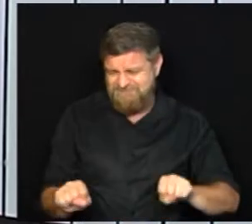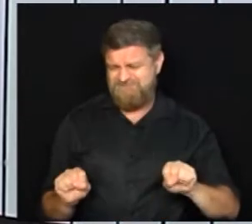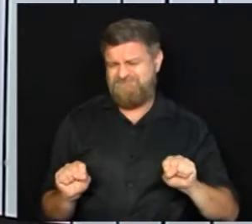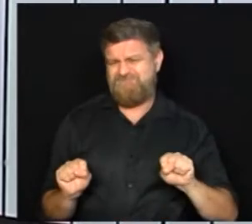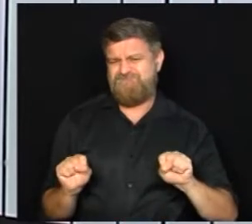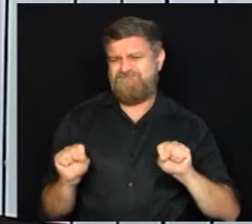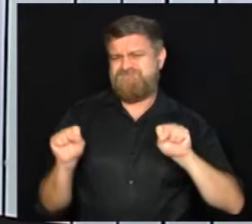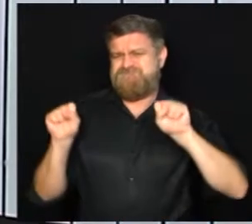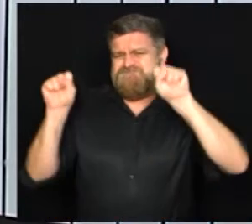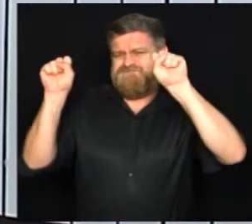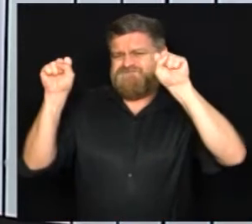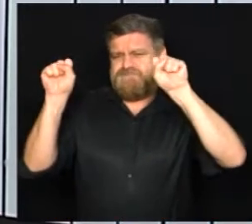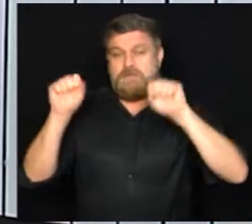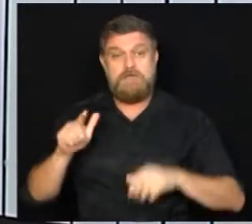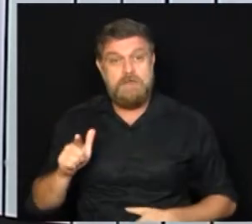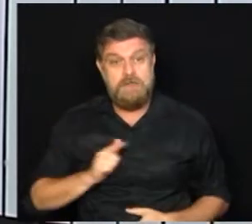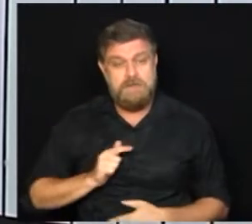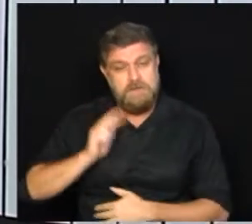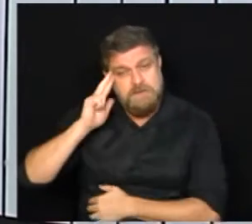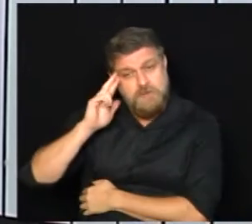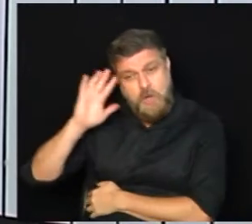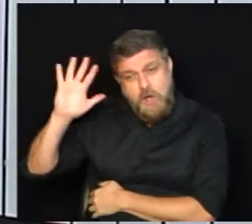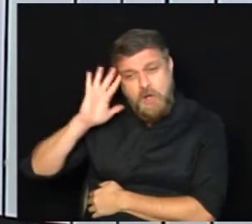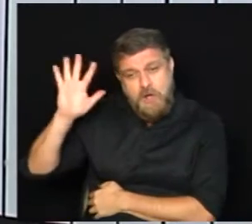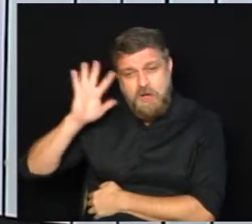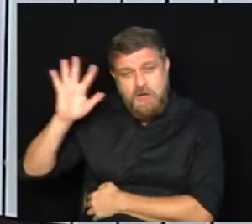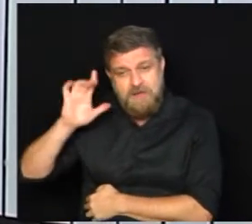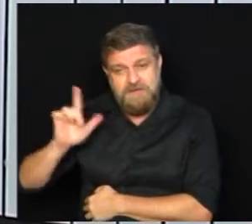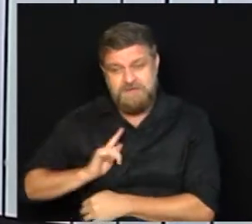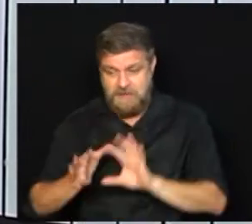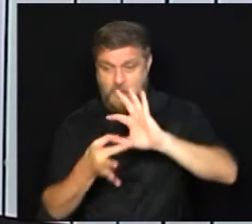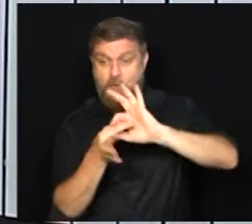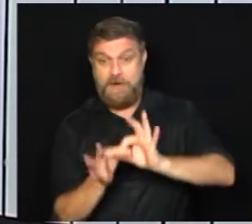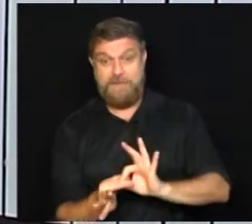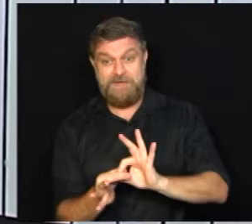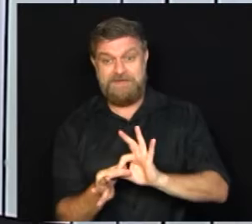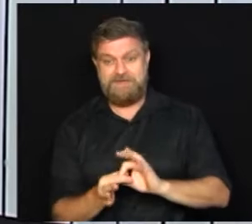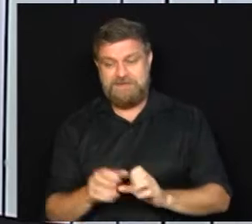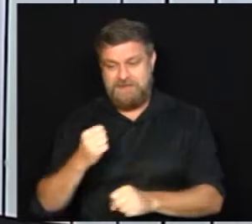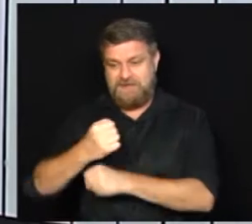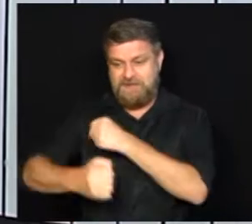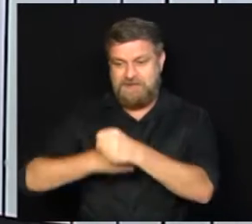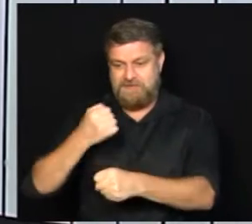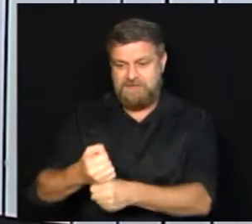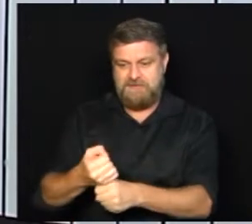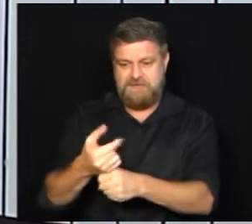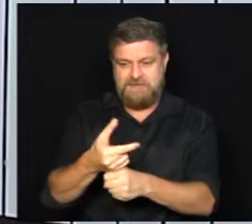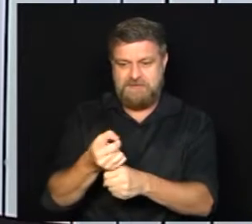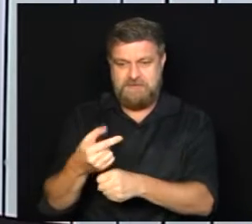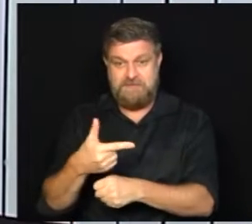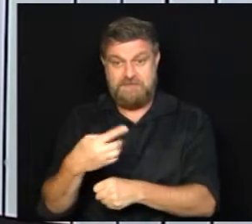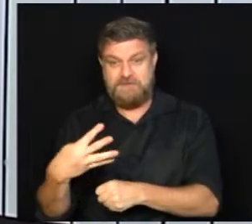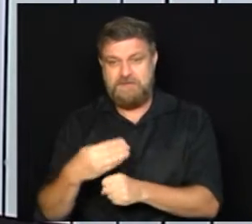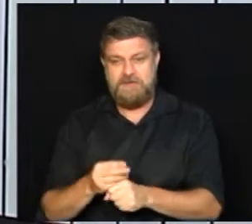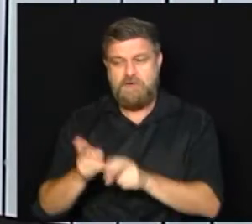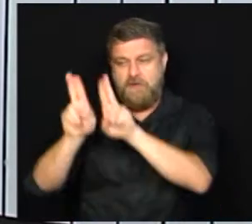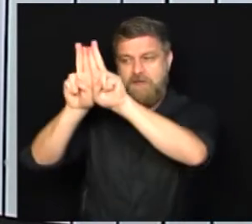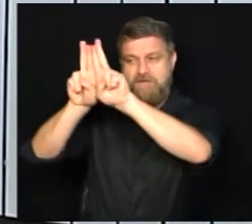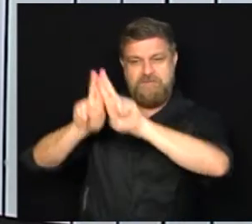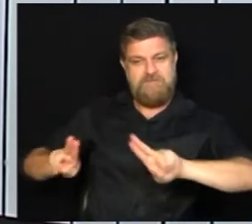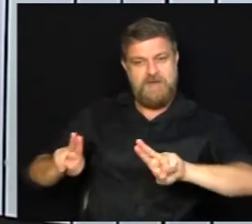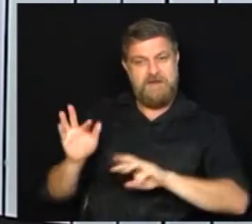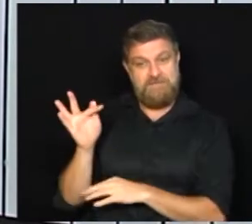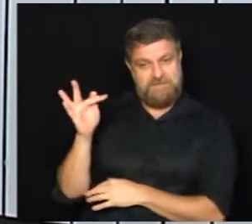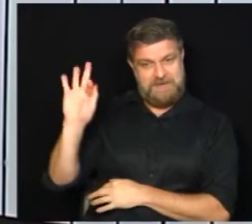peso e já sonhando, buscando uma vaga nos Jogos Olímpicos em 2024 em Paris. Mas